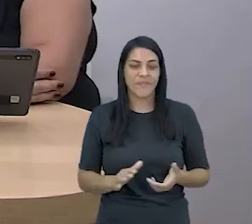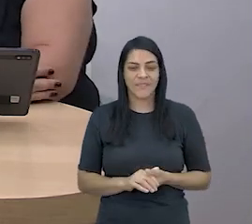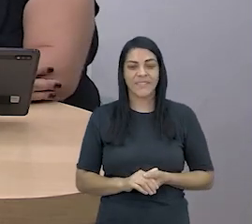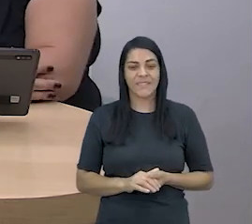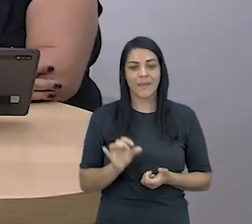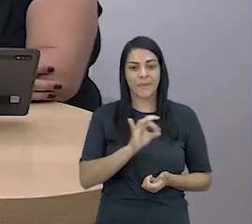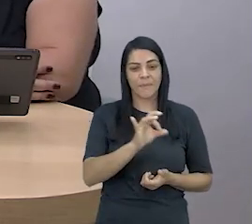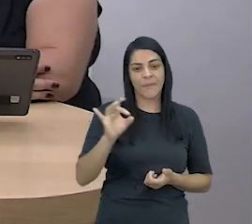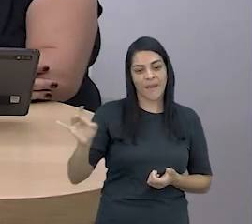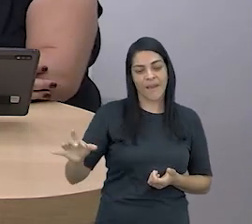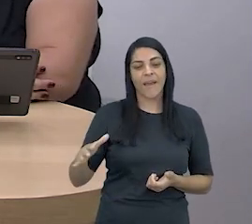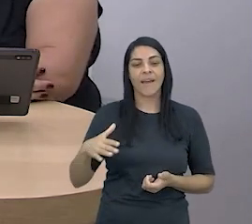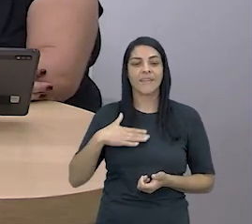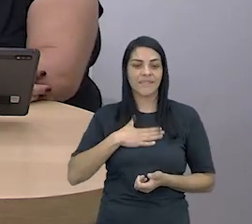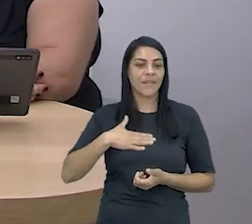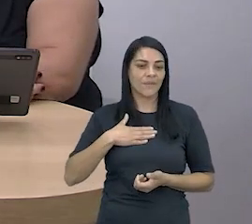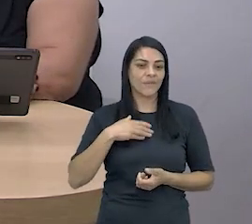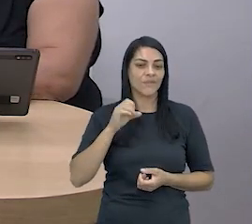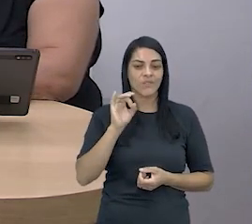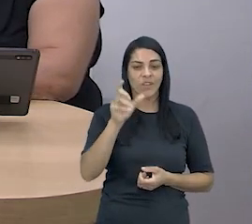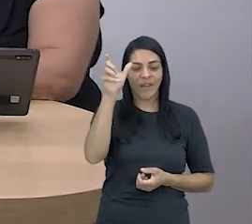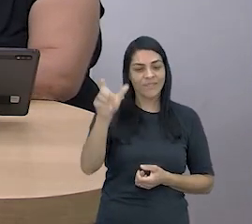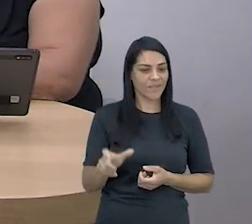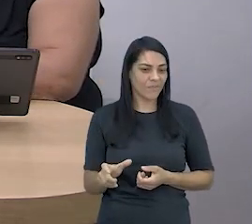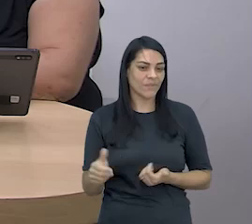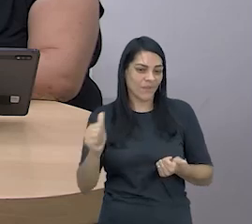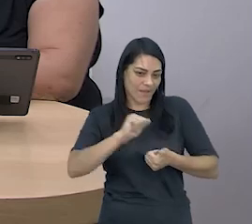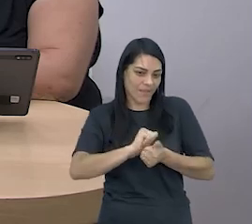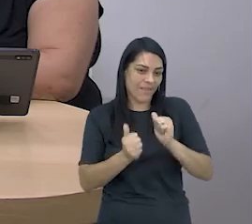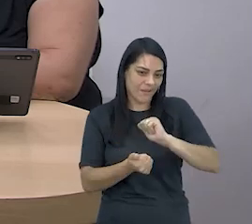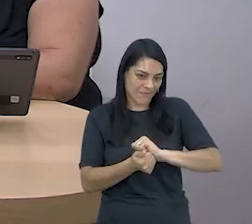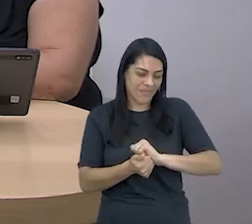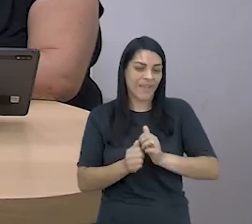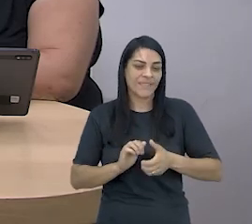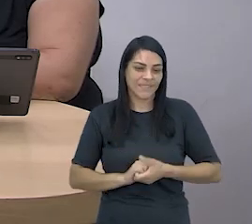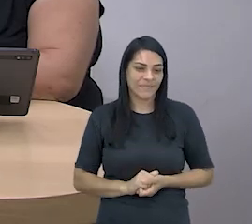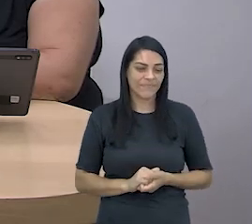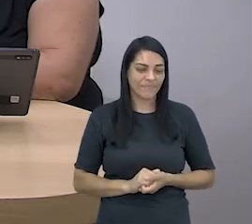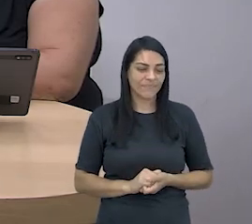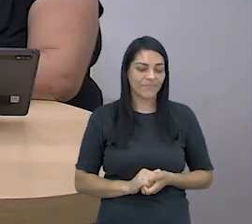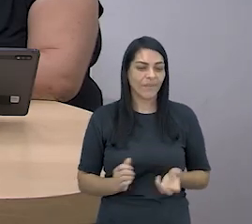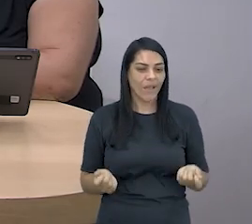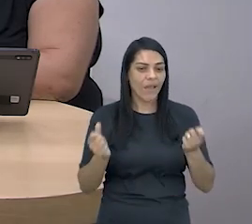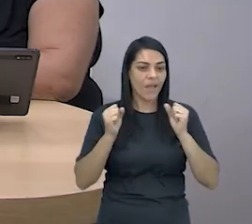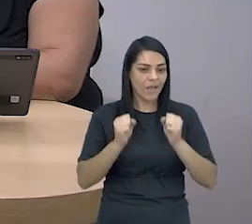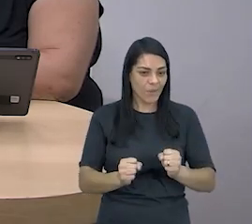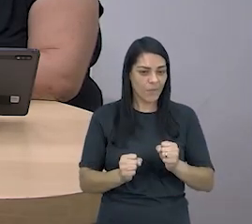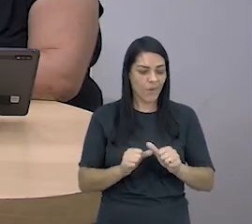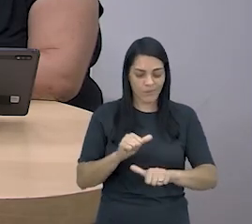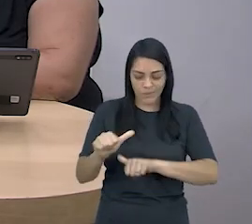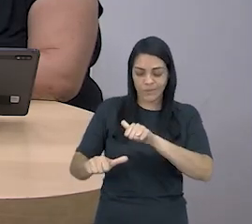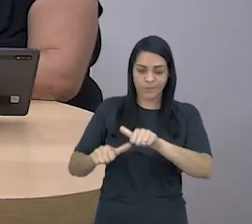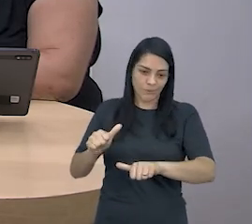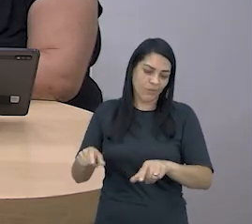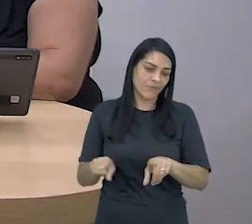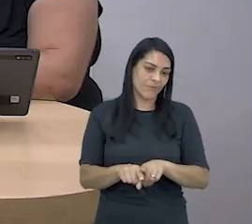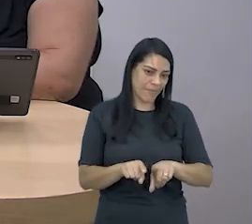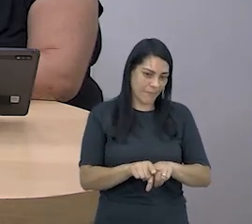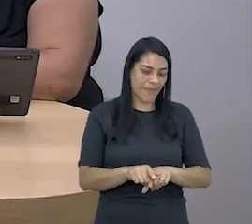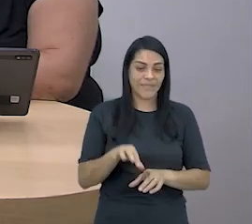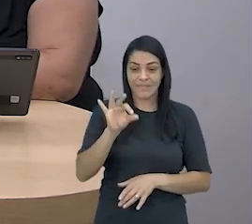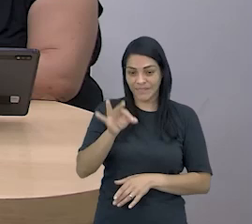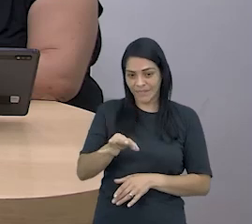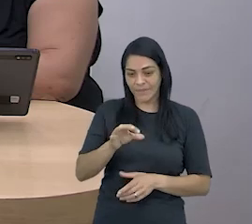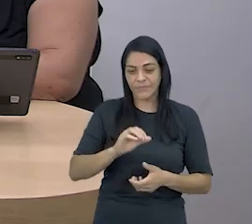certeza. É muito, muito adaptado, né? E você pode ir inovando aí,